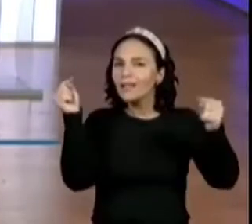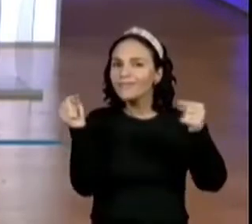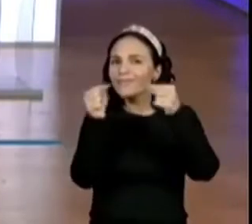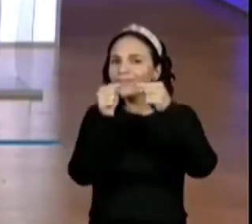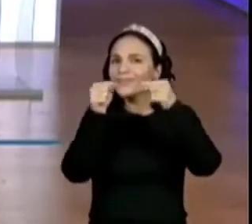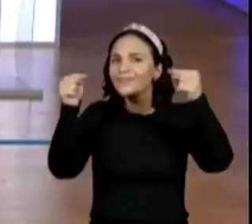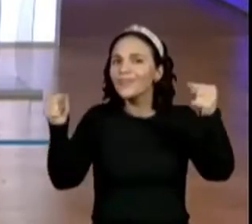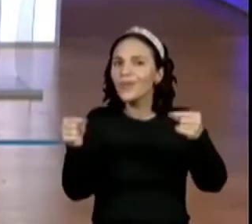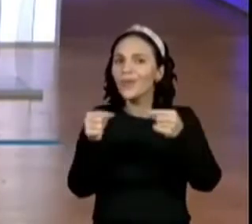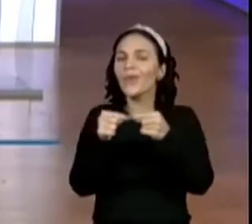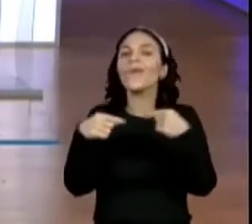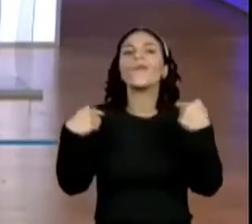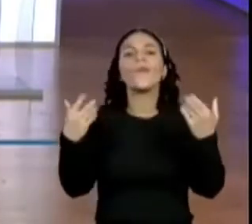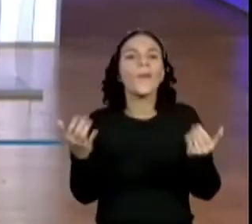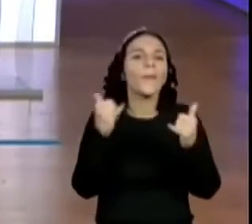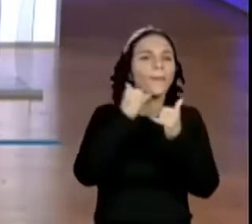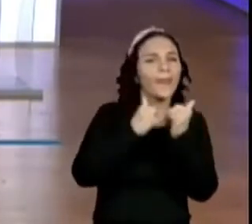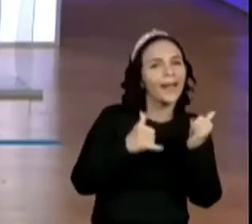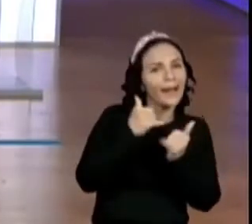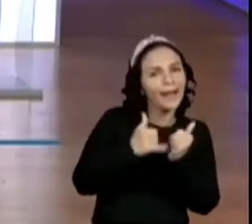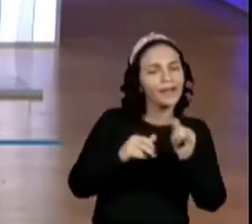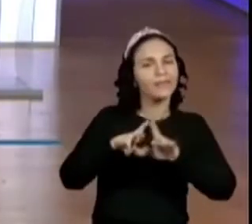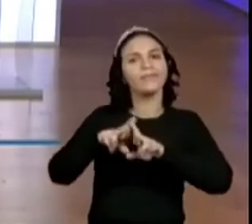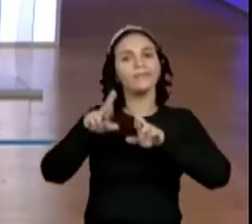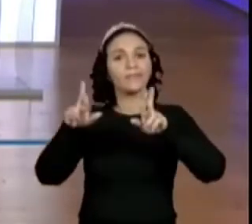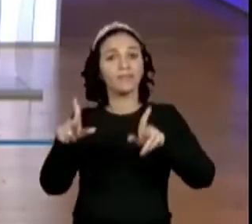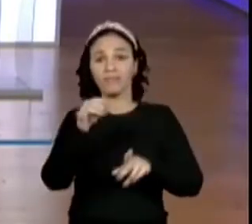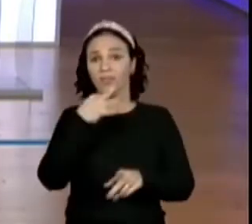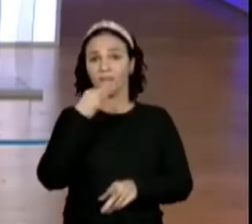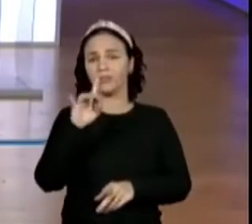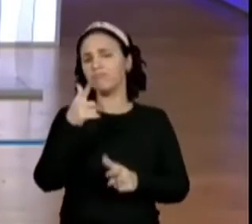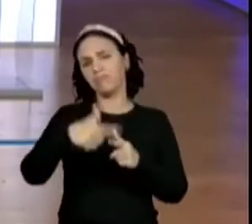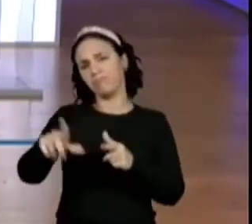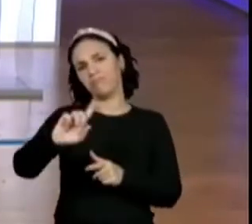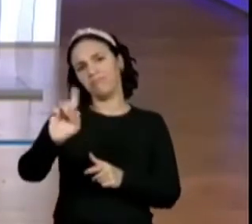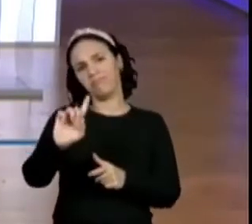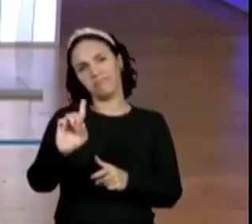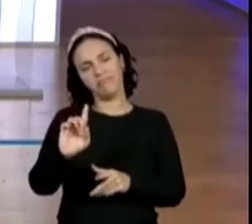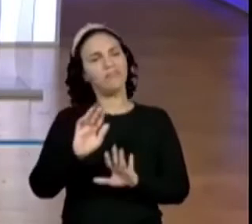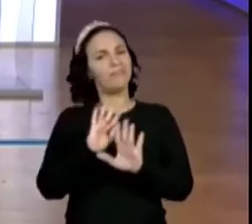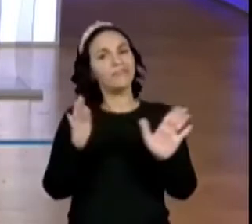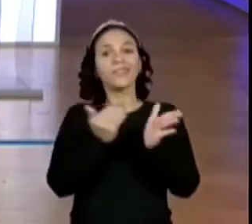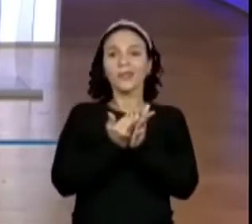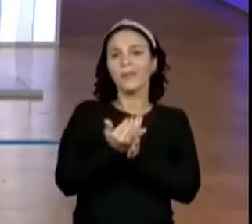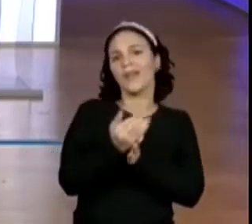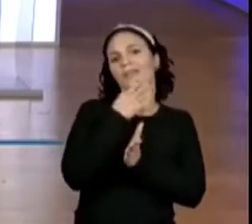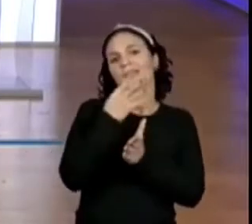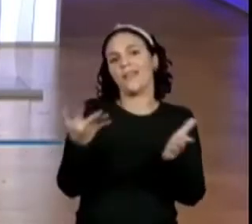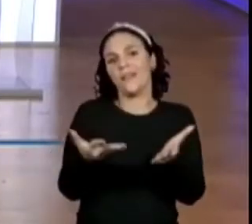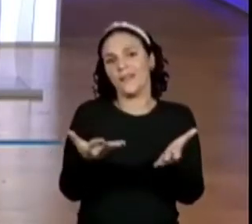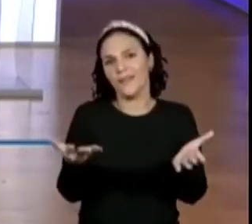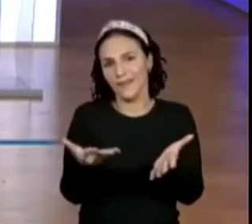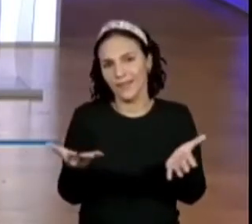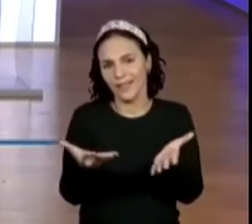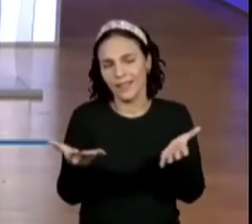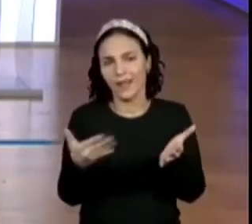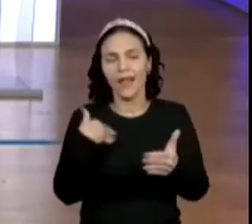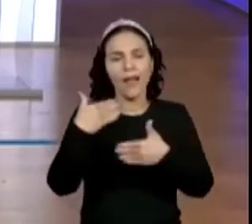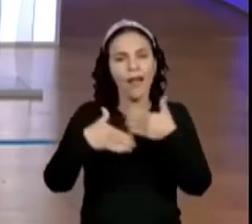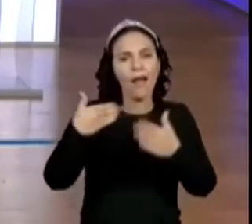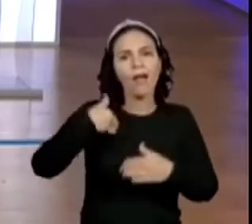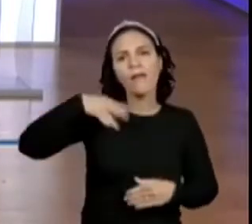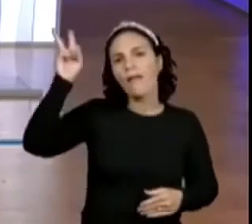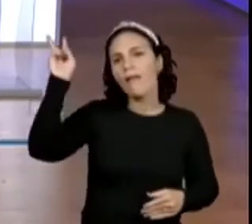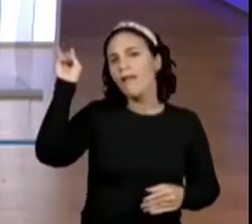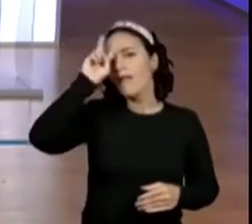perceber aonde é parecida, onde não é. Quem conhece, quem não conhece, tudo bem, faz que nem a professora. Passou a conhecer e foi assim que eu lembrei da